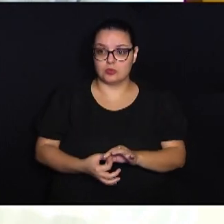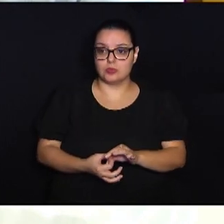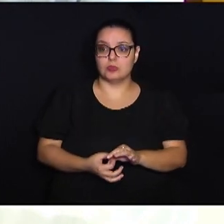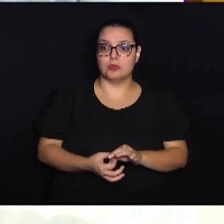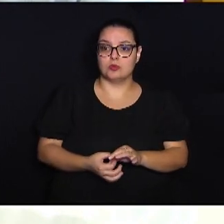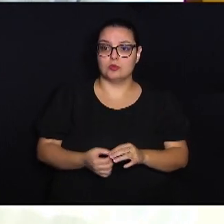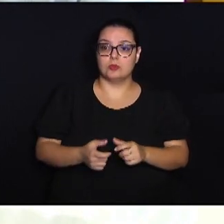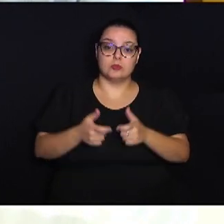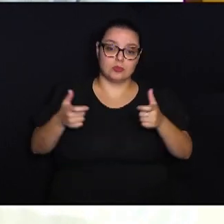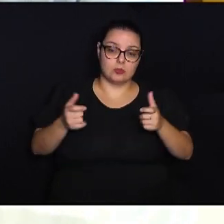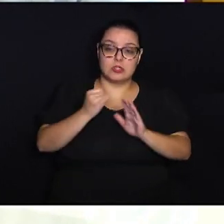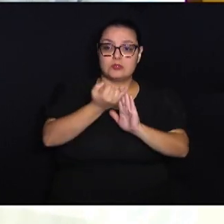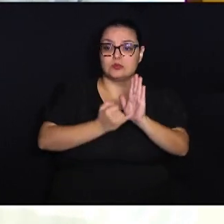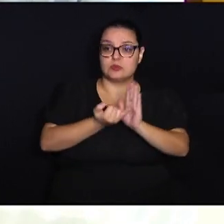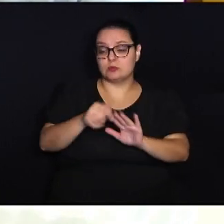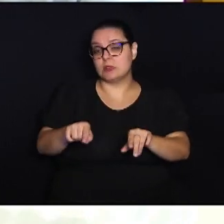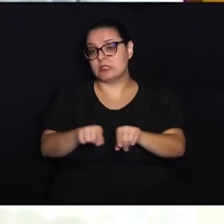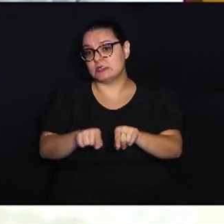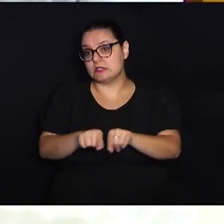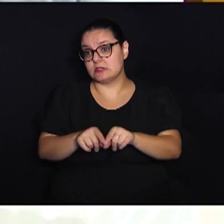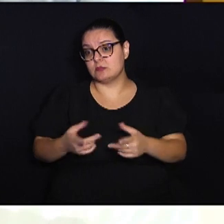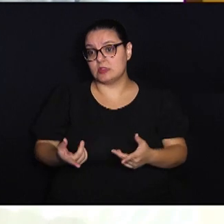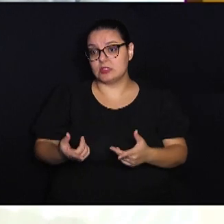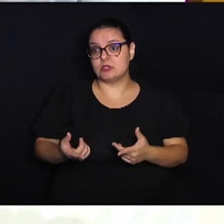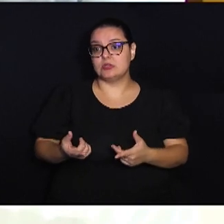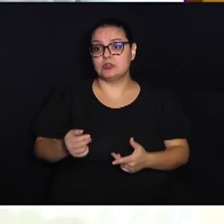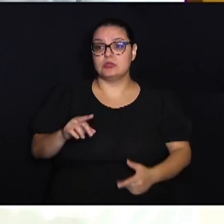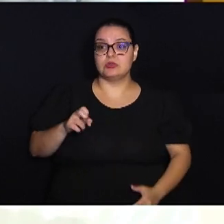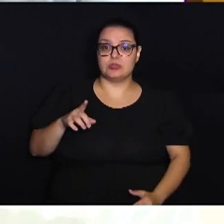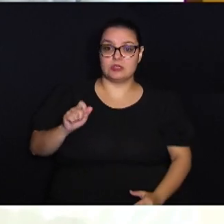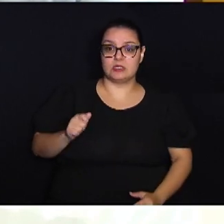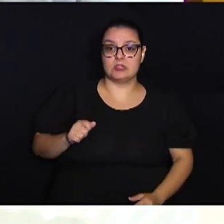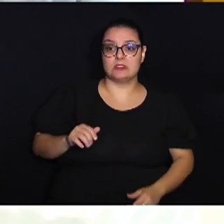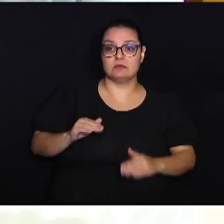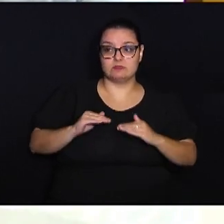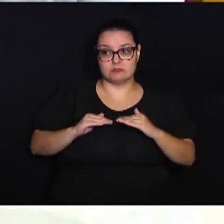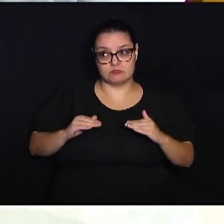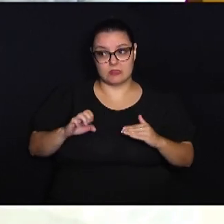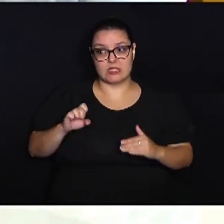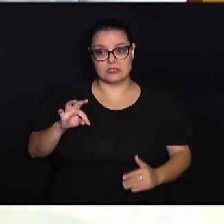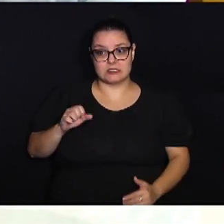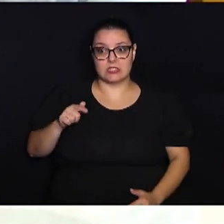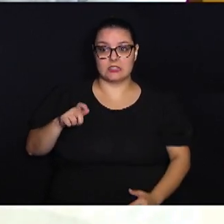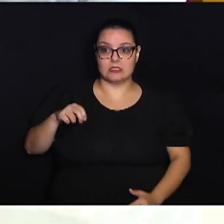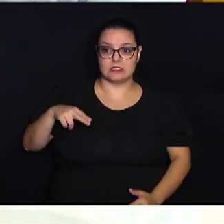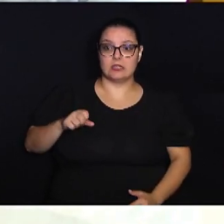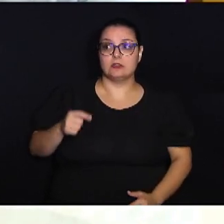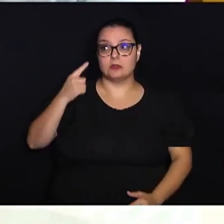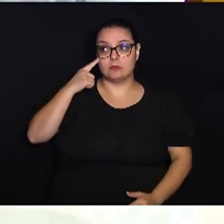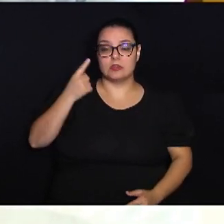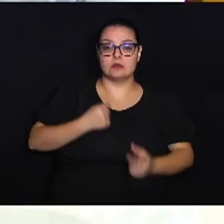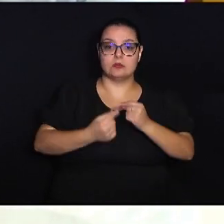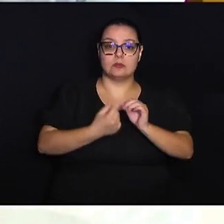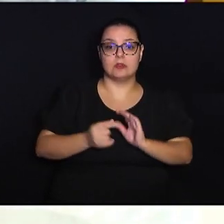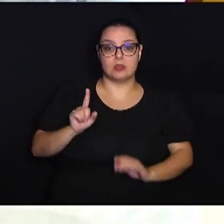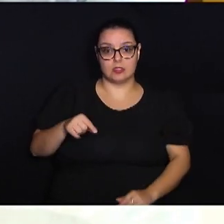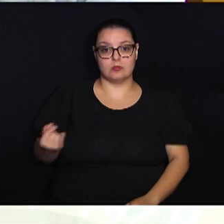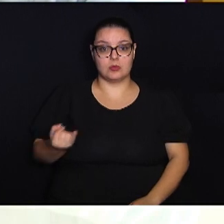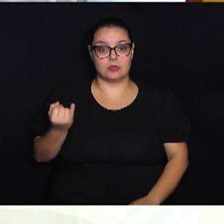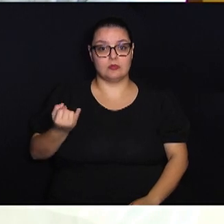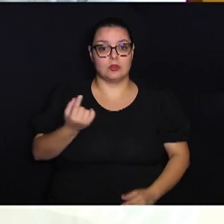propostas. No cenário externo, eu tenho dois grandes fatores. Um fator são